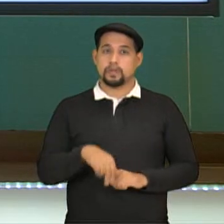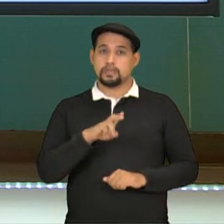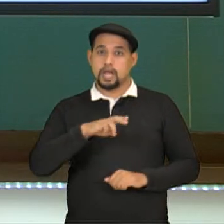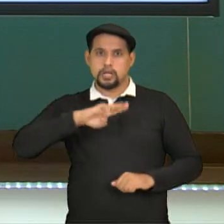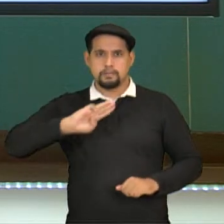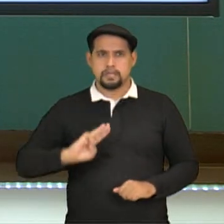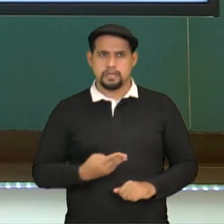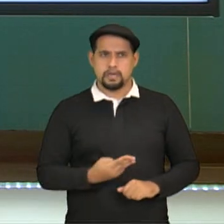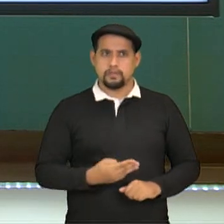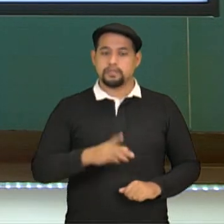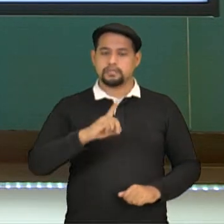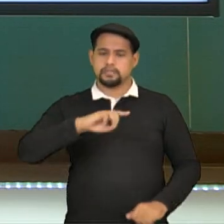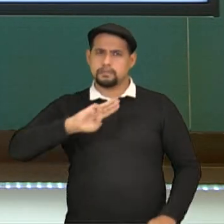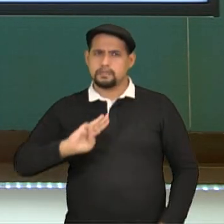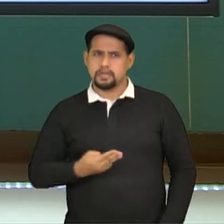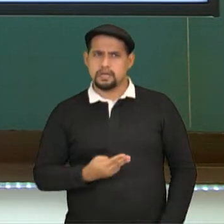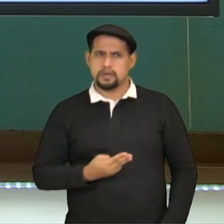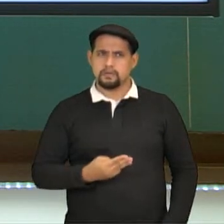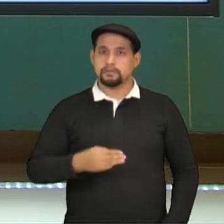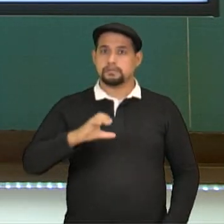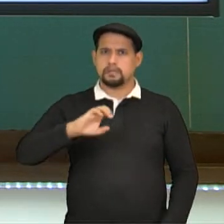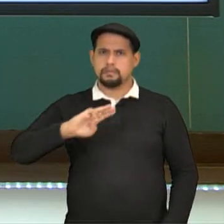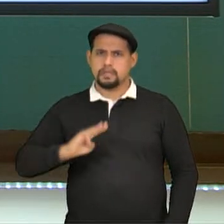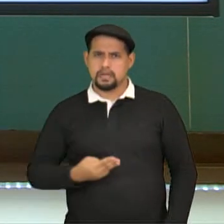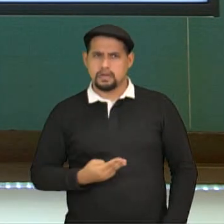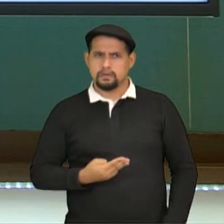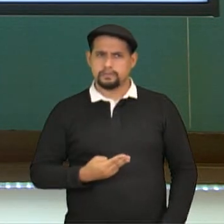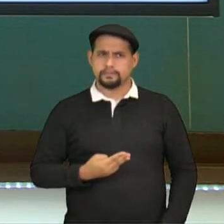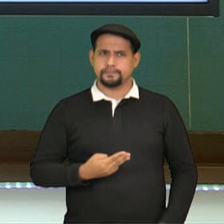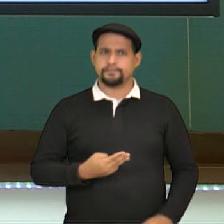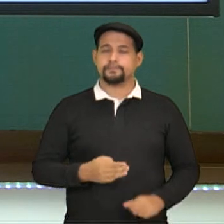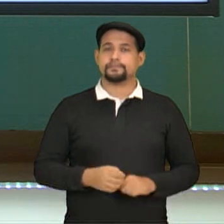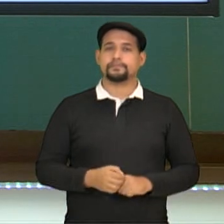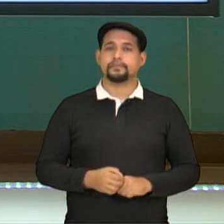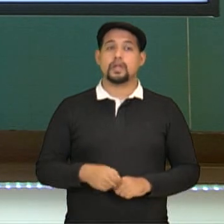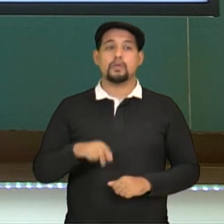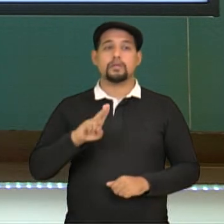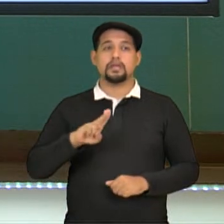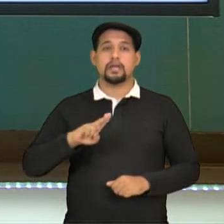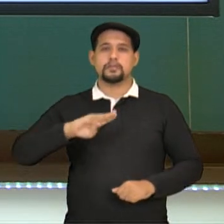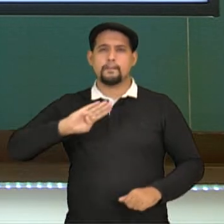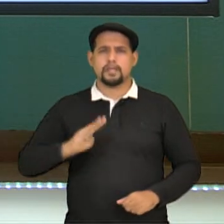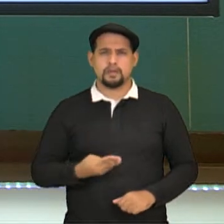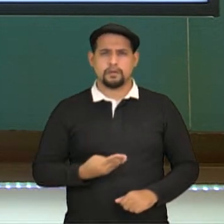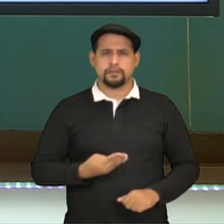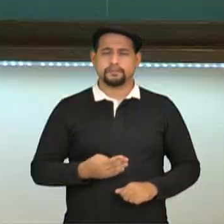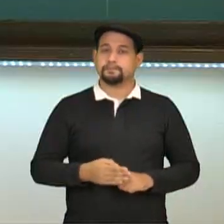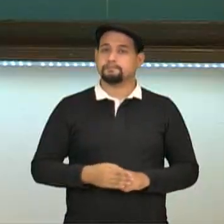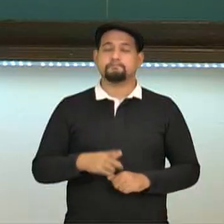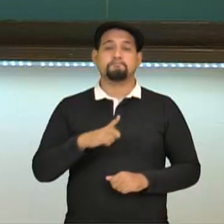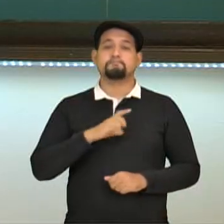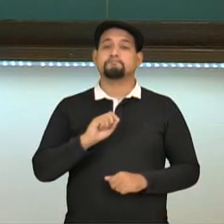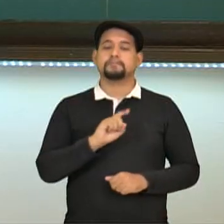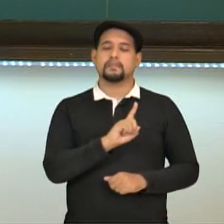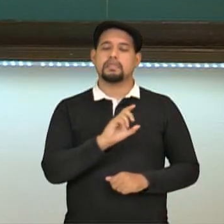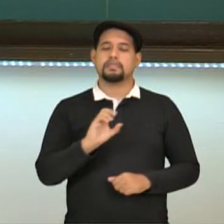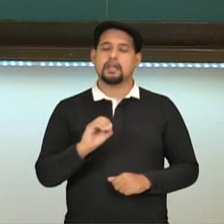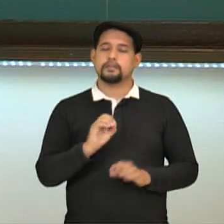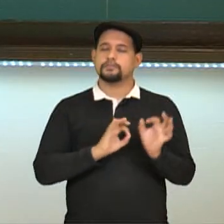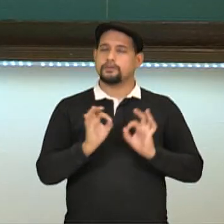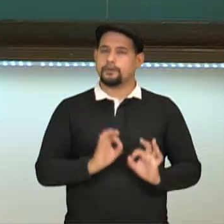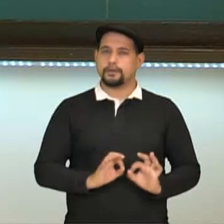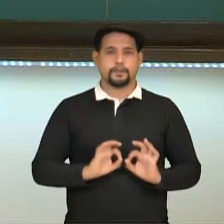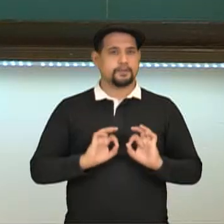milhão, dezena de milhão, centena de milhão. E a unidade de bilhão. Então, eu tenho 10